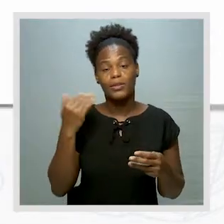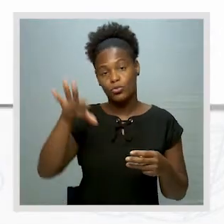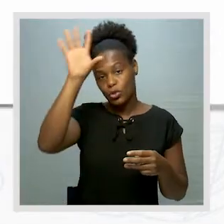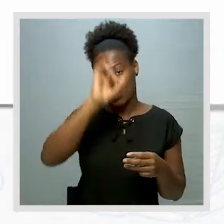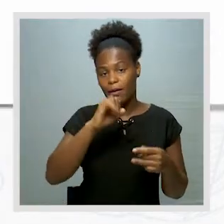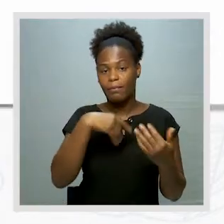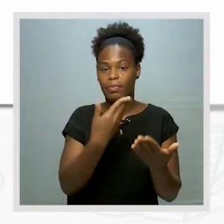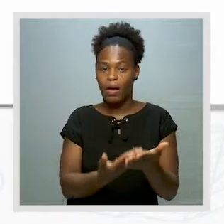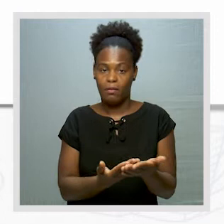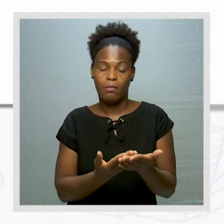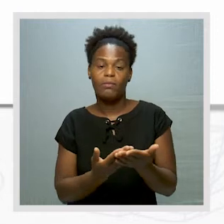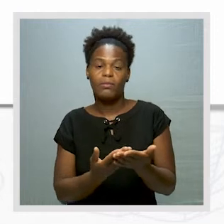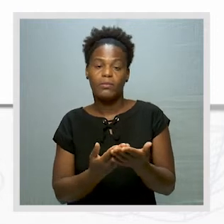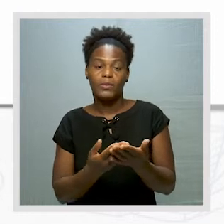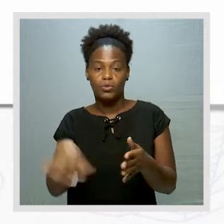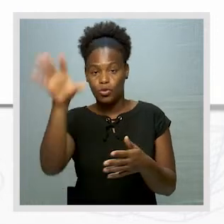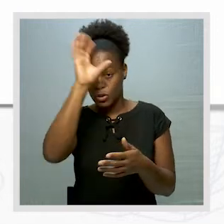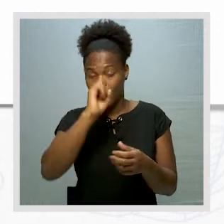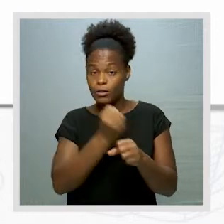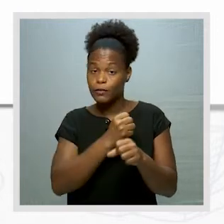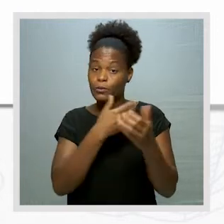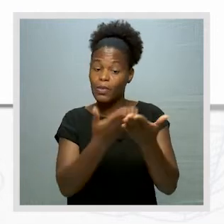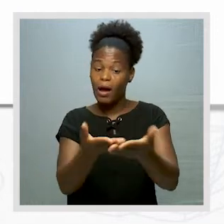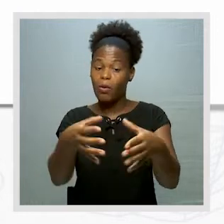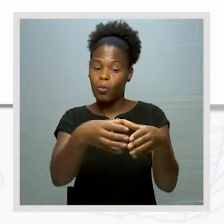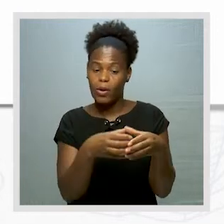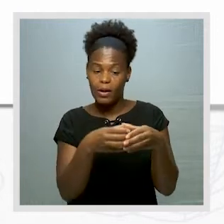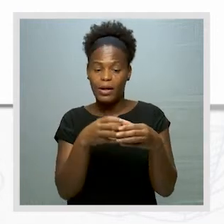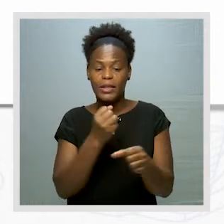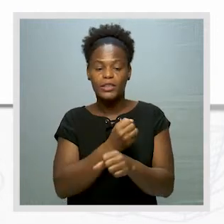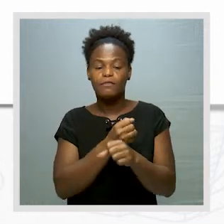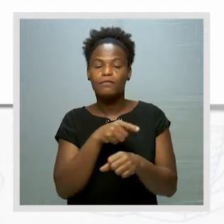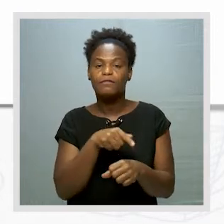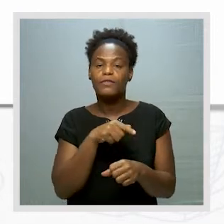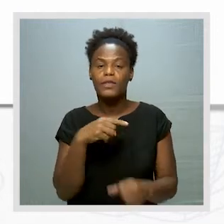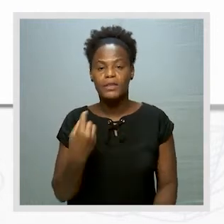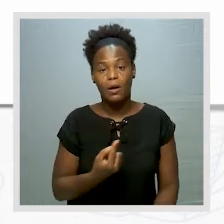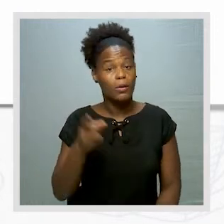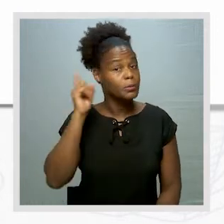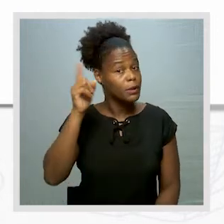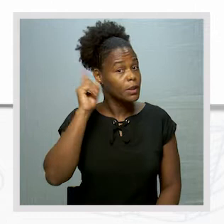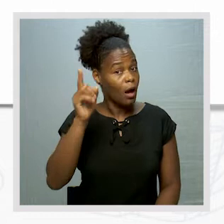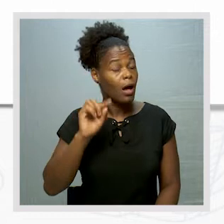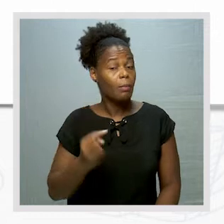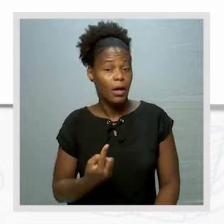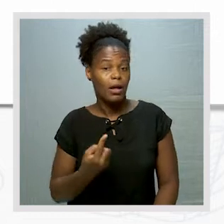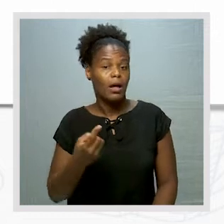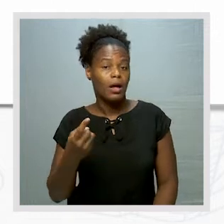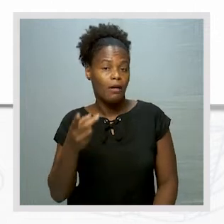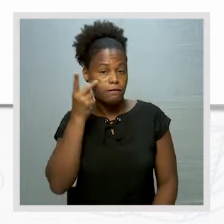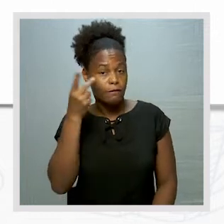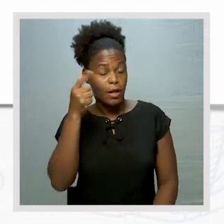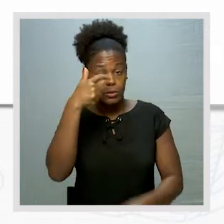Estado fornece, o Estado presta serviços à comunidade, serviços esses que são essenciais para